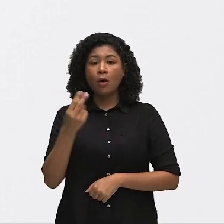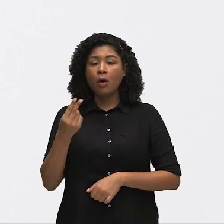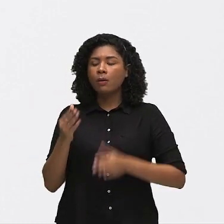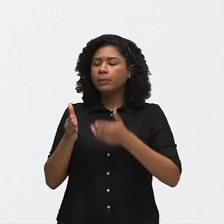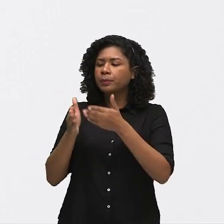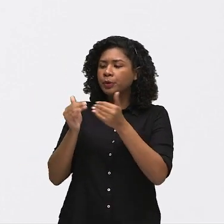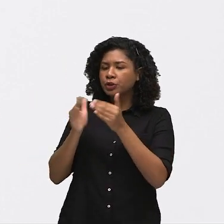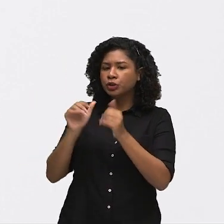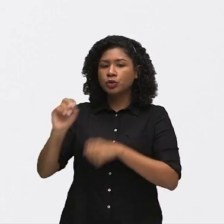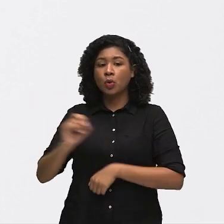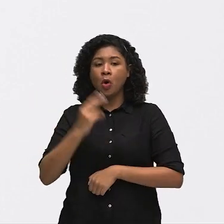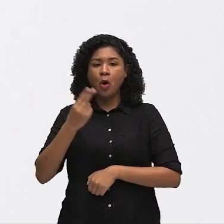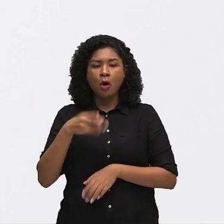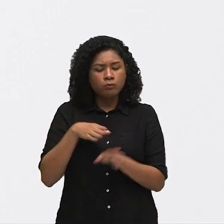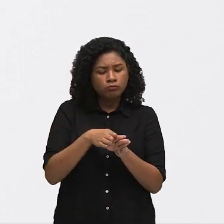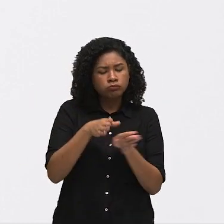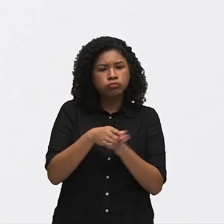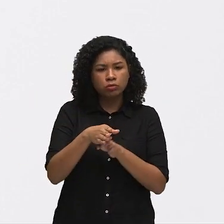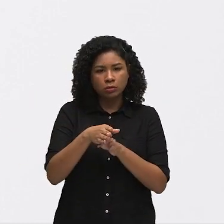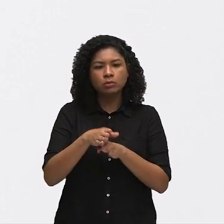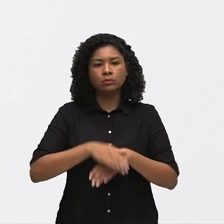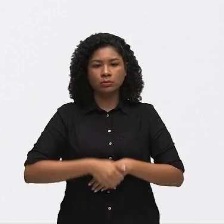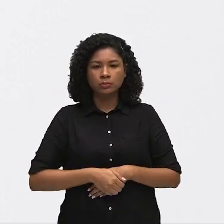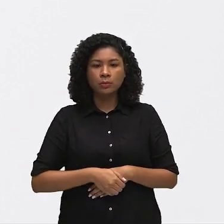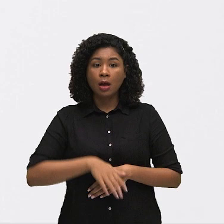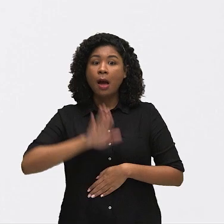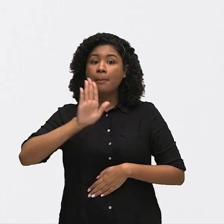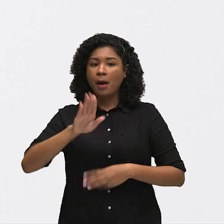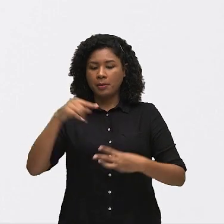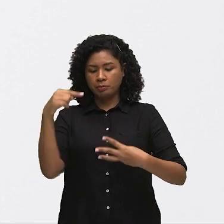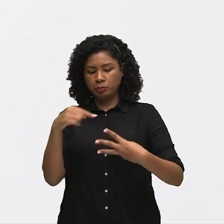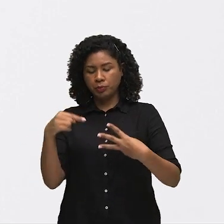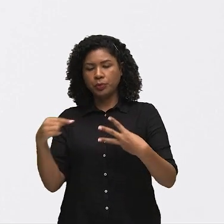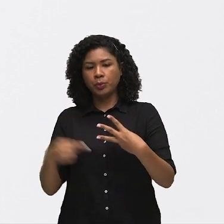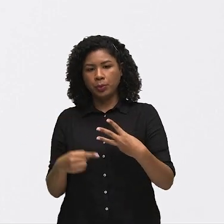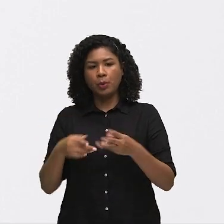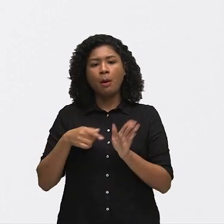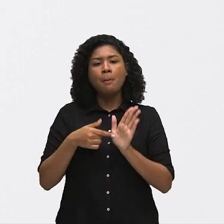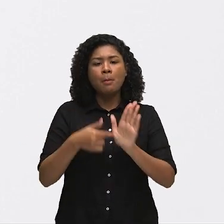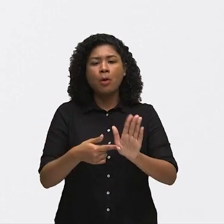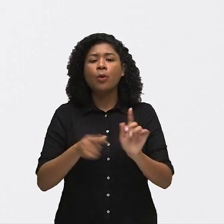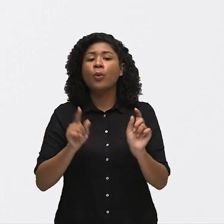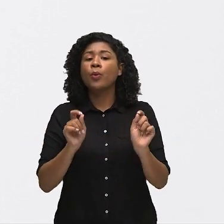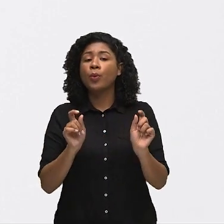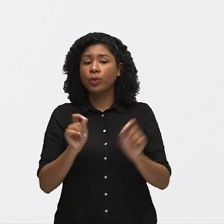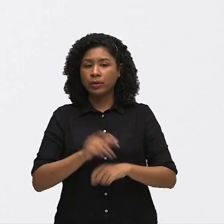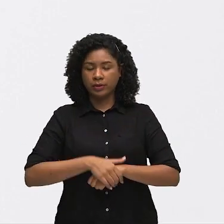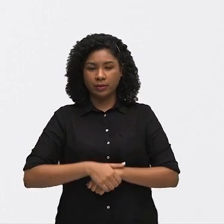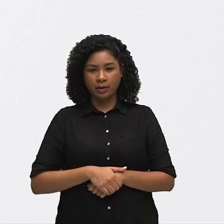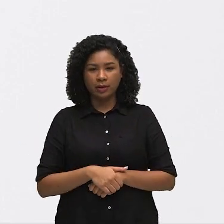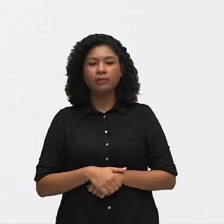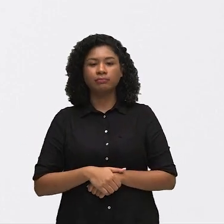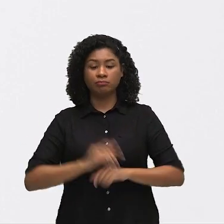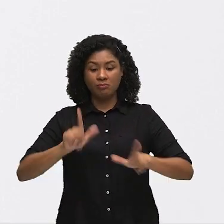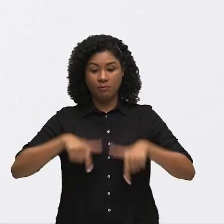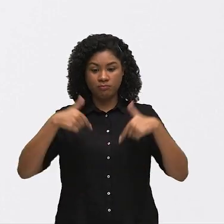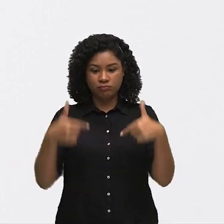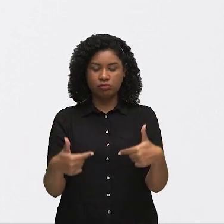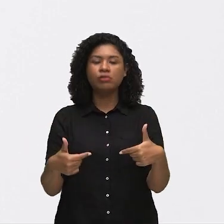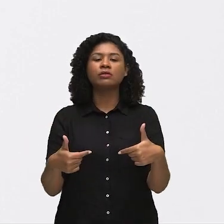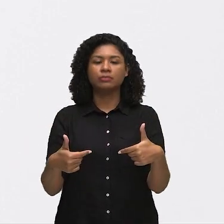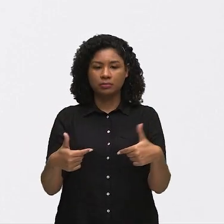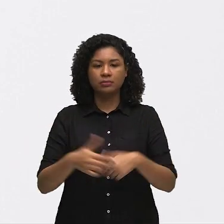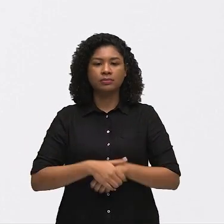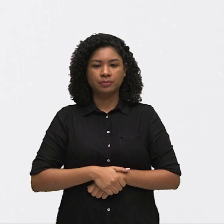um aconselhamento, mas que conduzem a pessoa com quem estamos falando a praticar uma ação, seja no